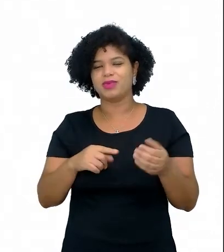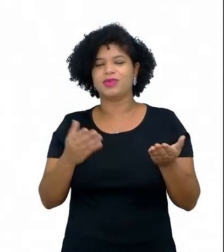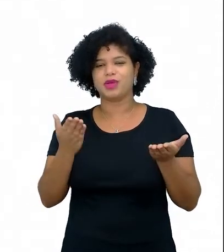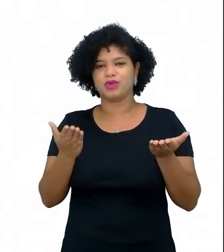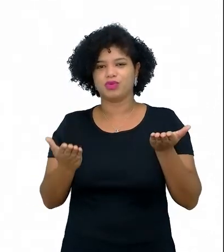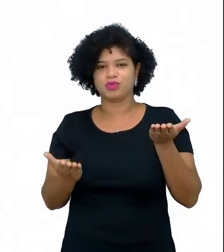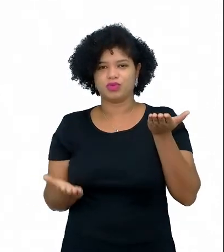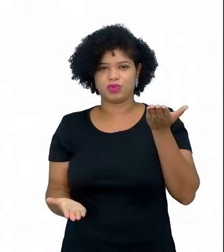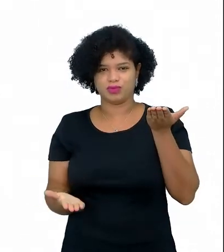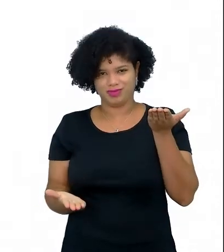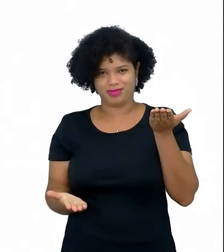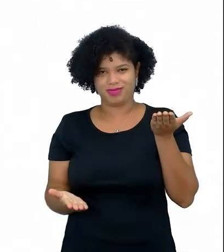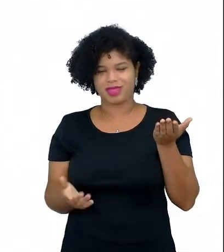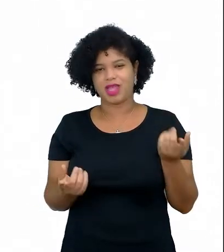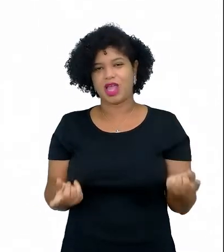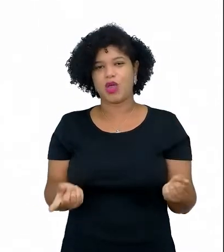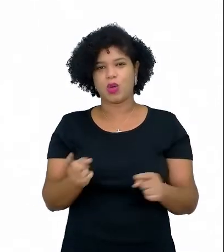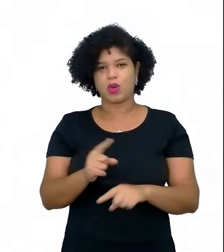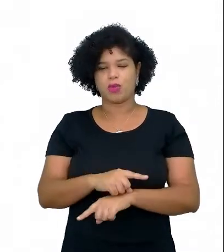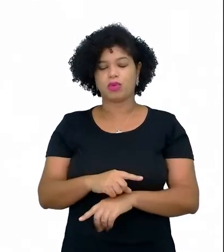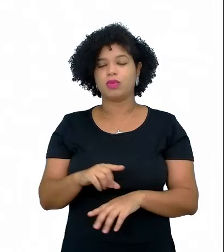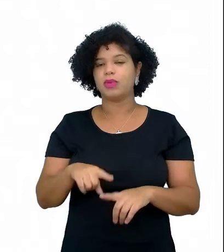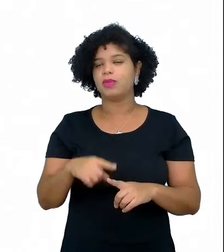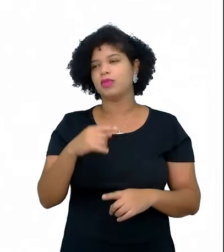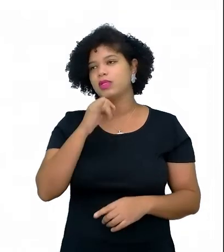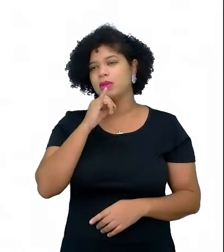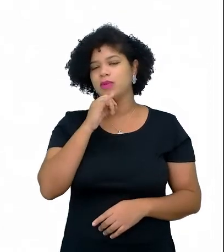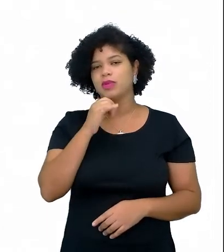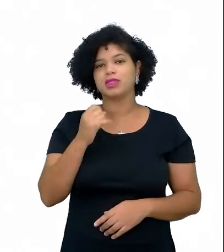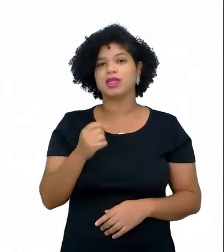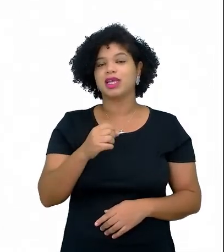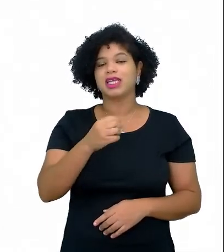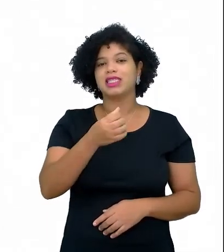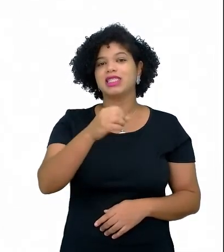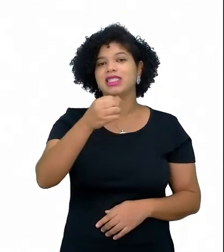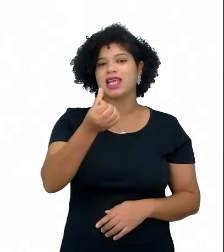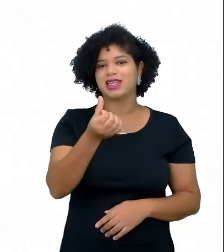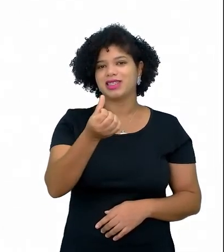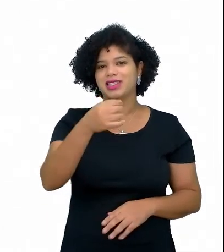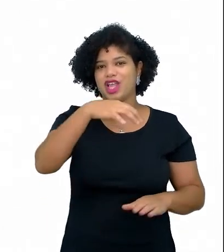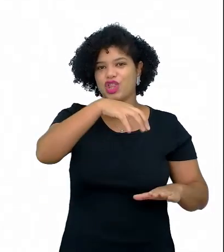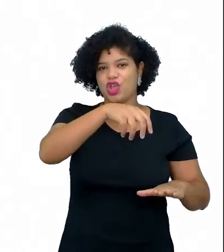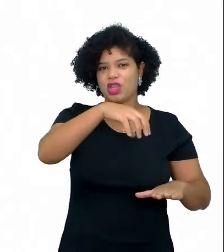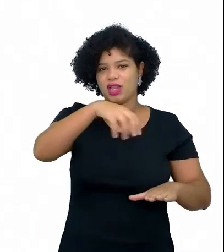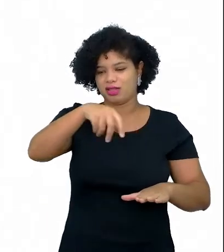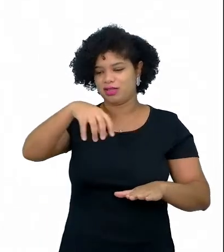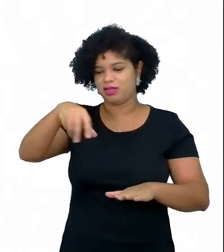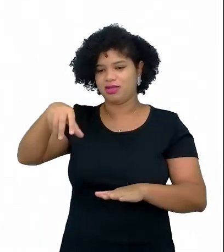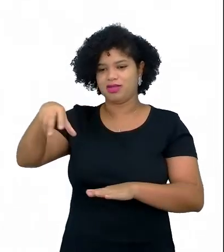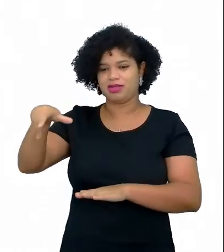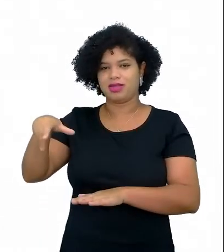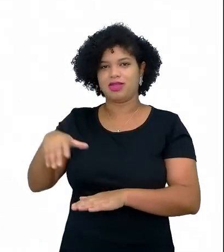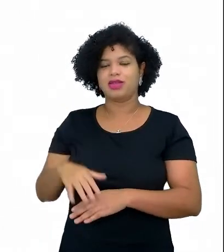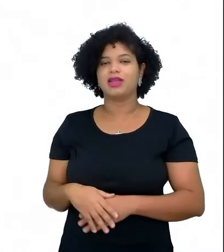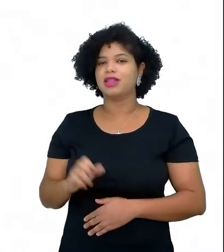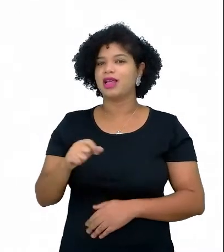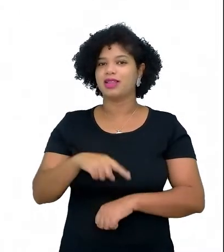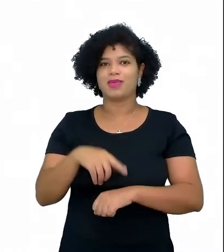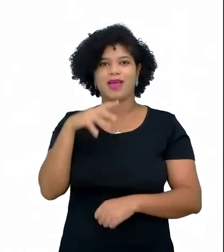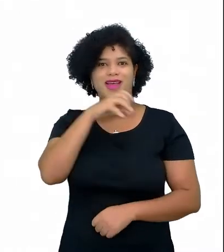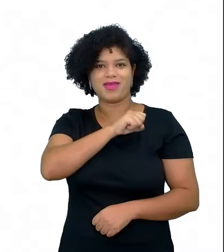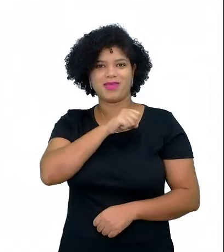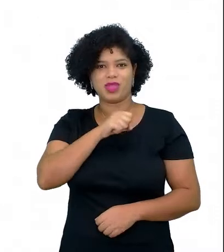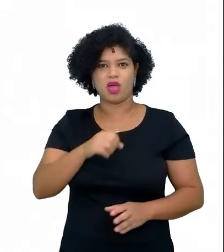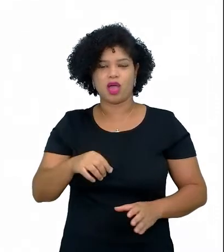caixa d'água. Se eu colocar 6 torneiras, vai encher a quê? Em apenas 10 minutos. E aí por diante. Então, para a gente pensar nisso. Ao item